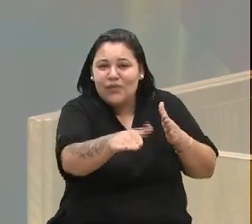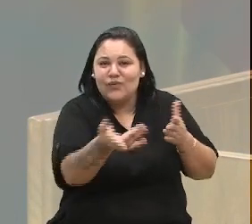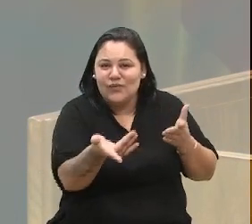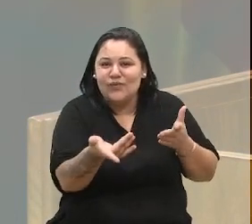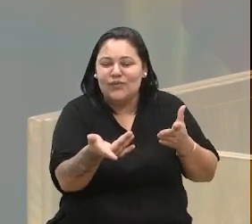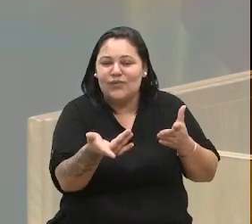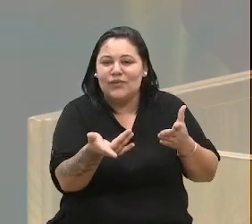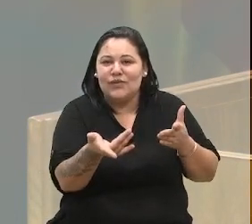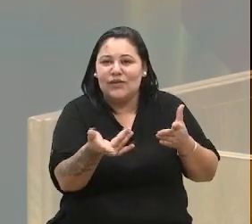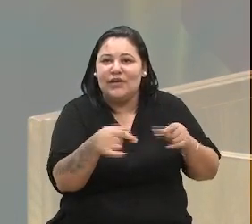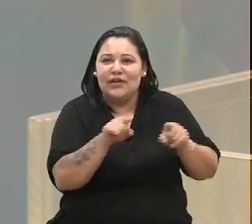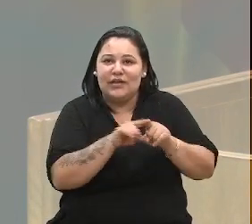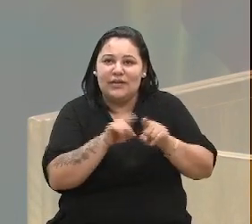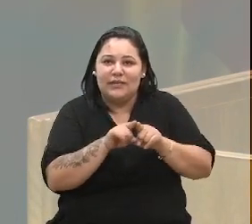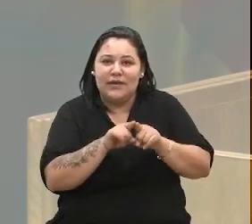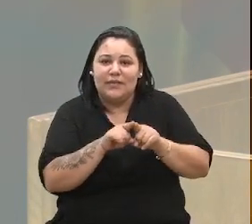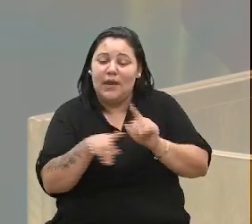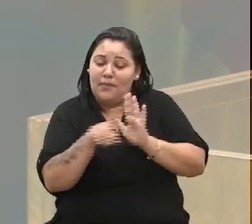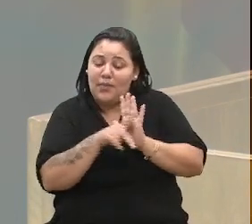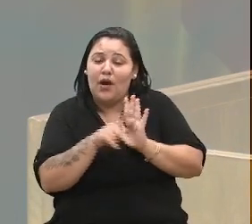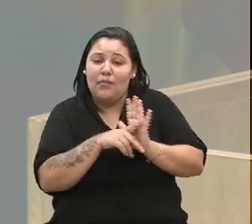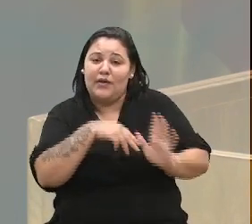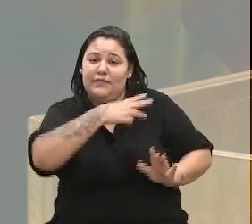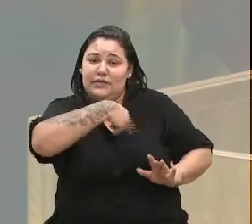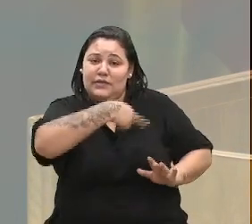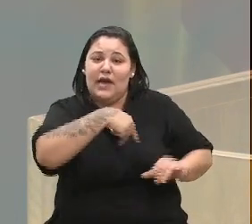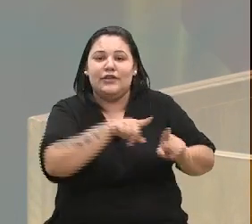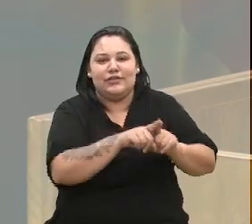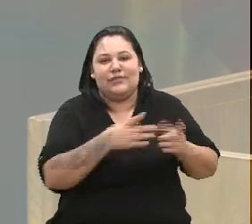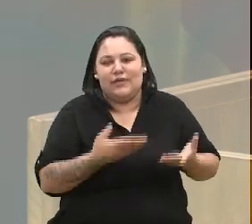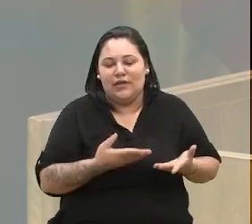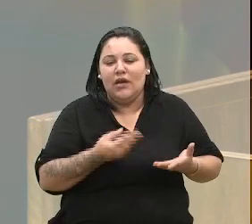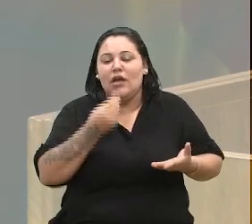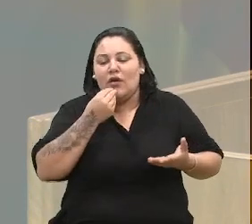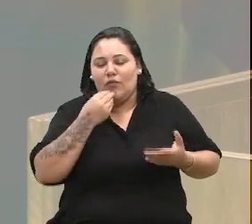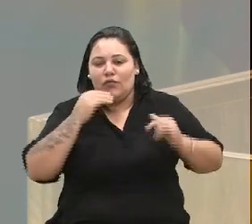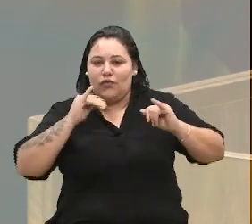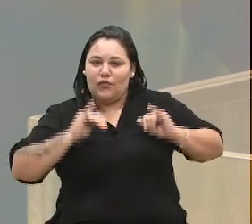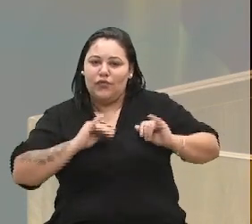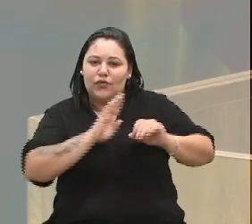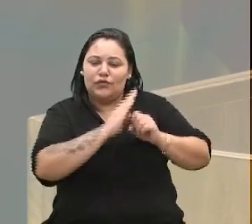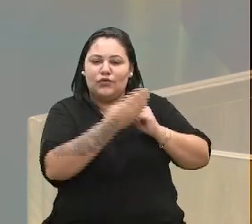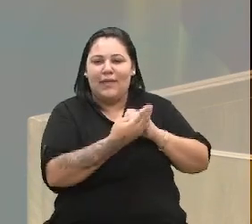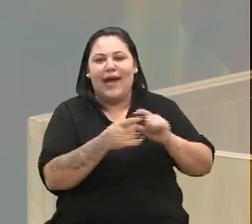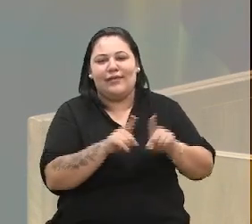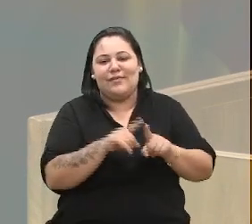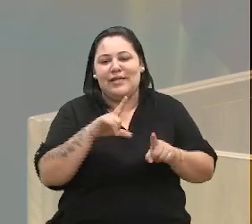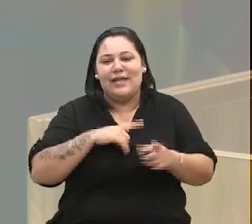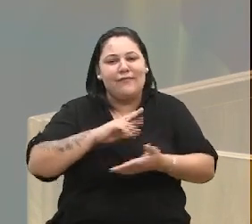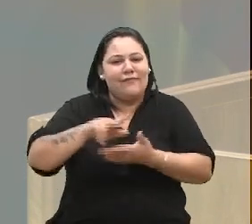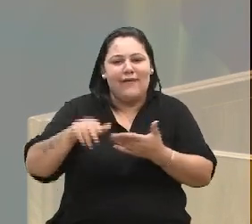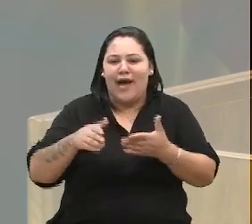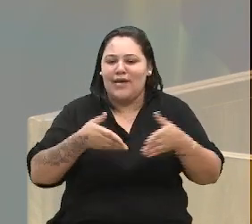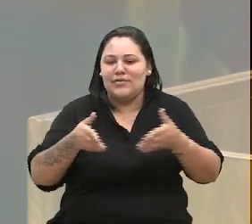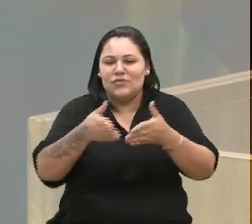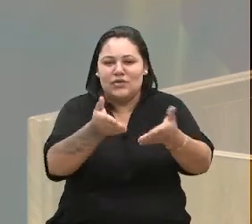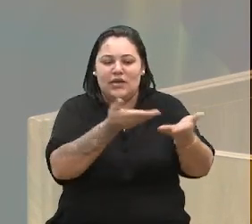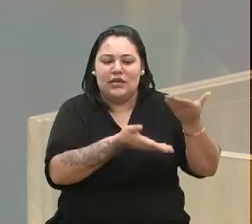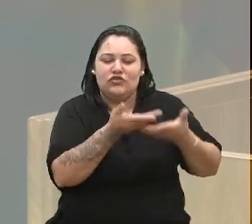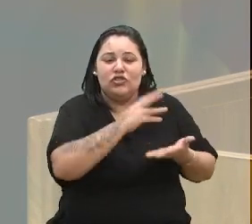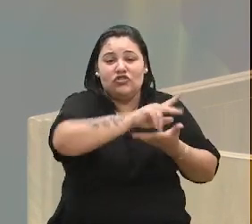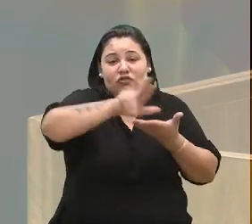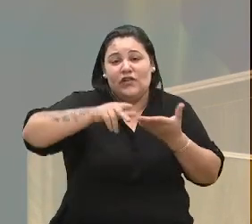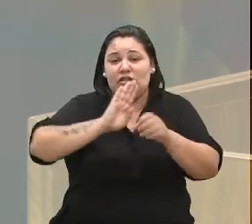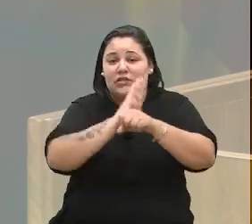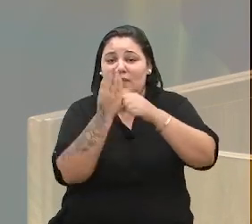situação ruim, né, para a própria empresa e para, claro, né, o conforto daquele bairro. Então, são várias ruas aqui atendidas em diferentes bairros,